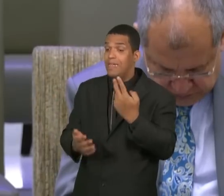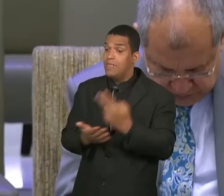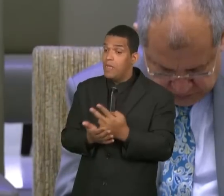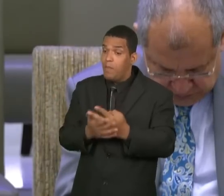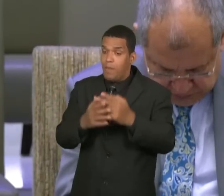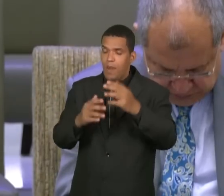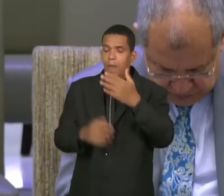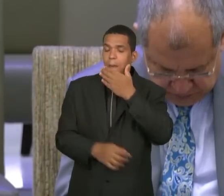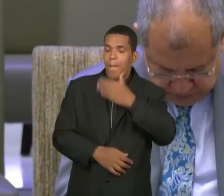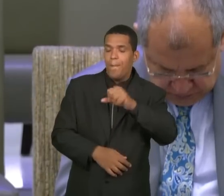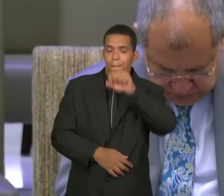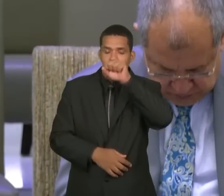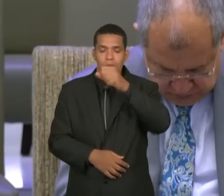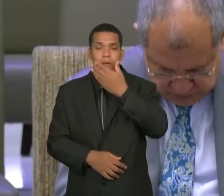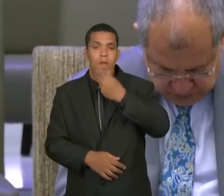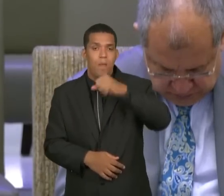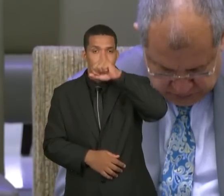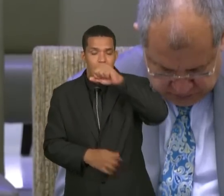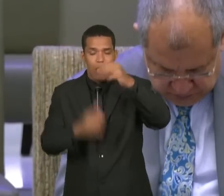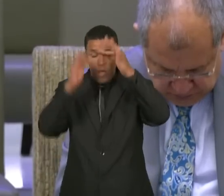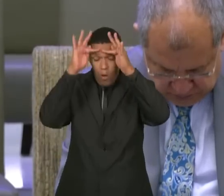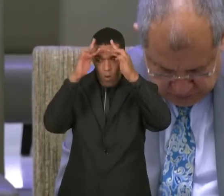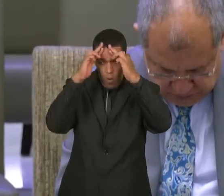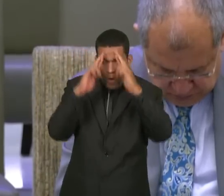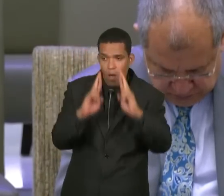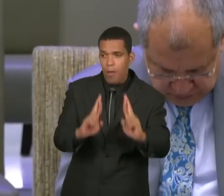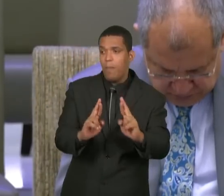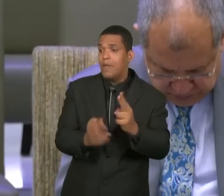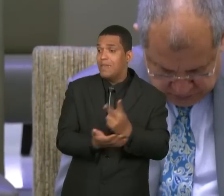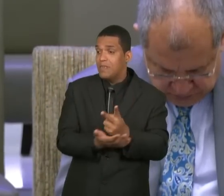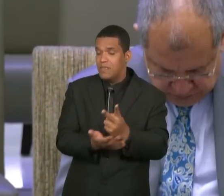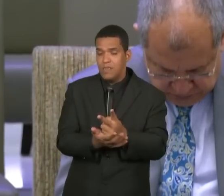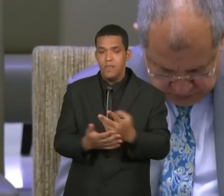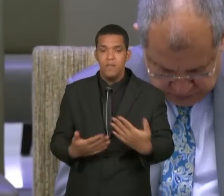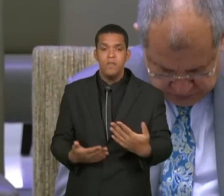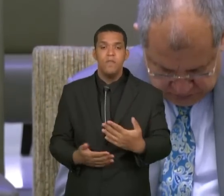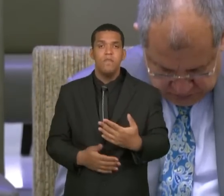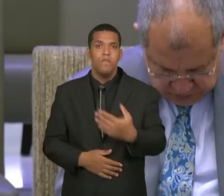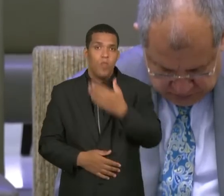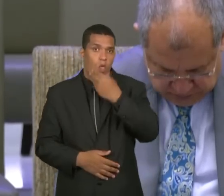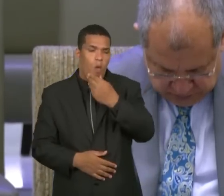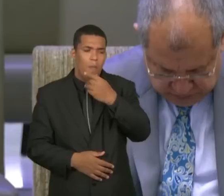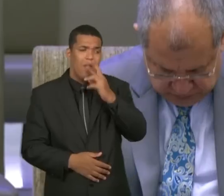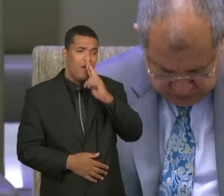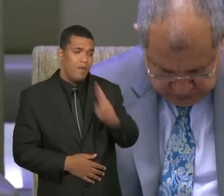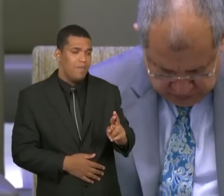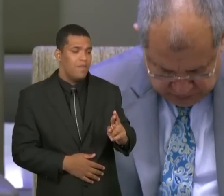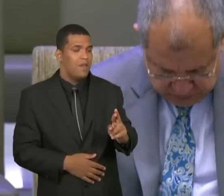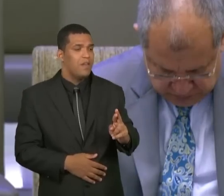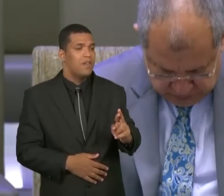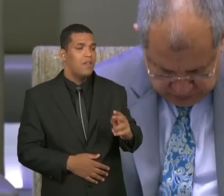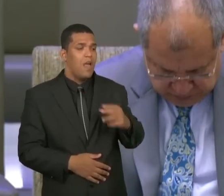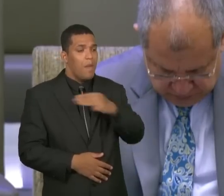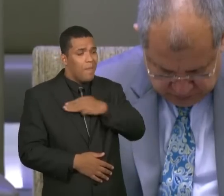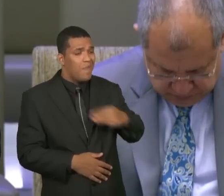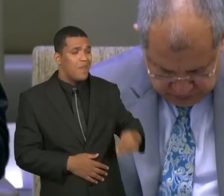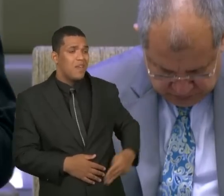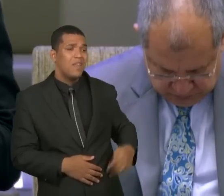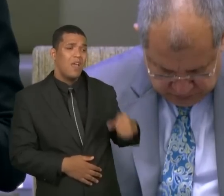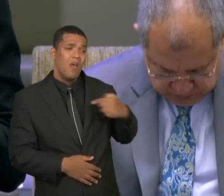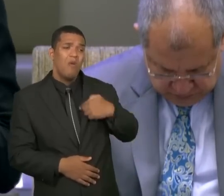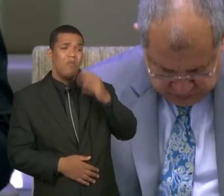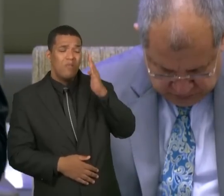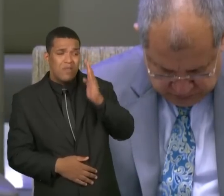e a sua mãe então o homem respondeu mestre tudo isso